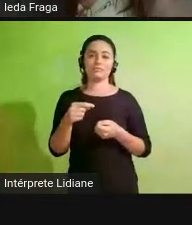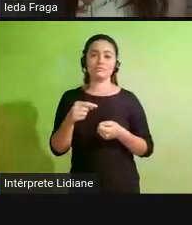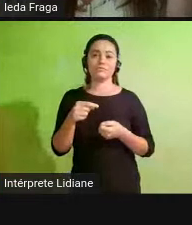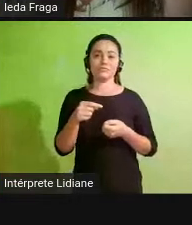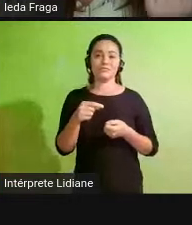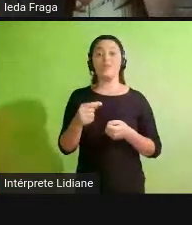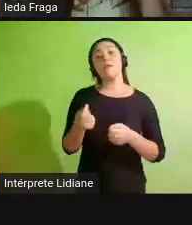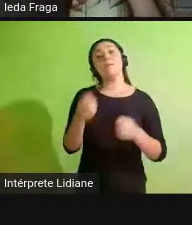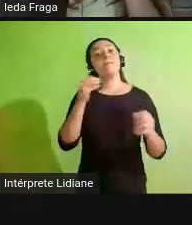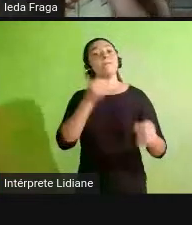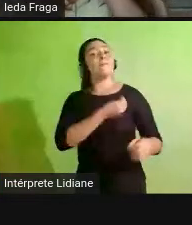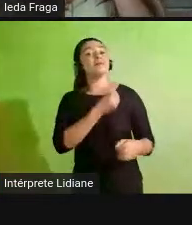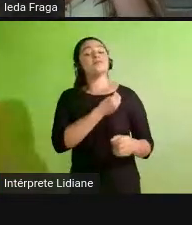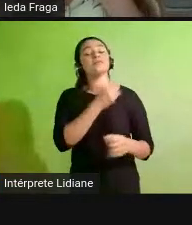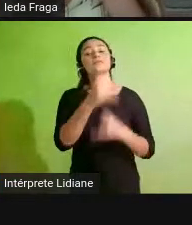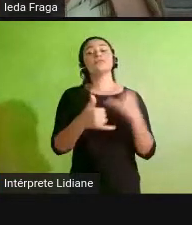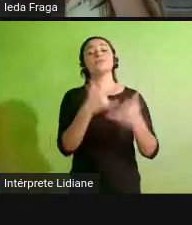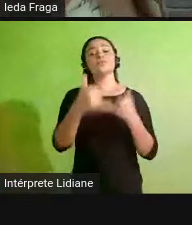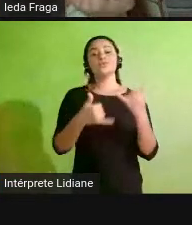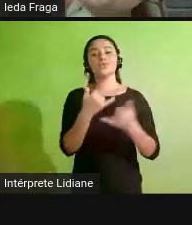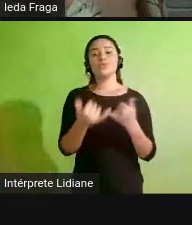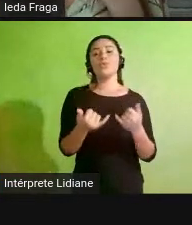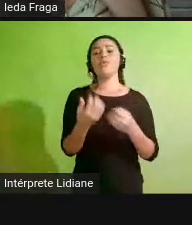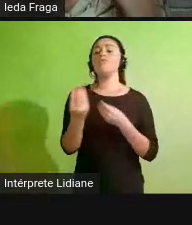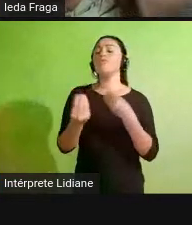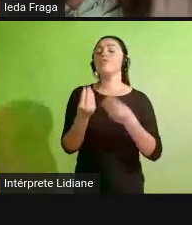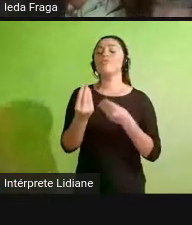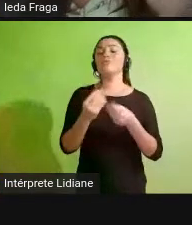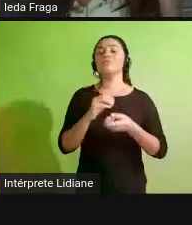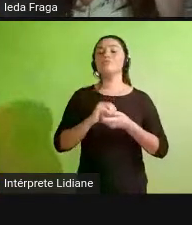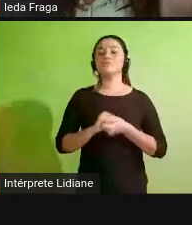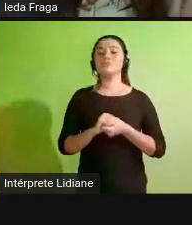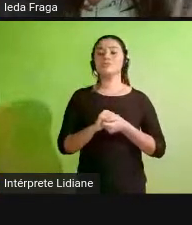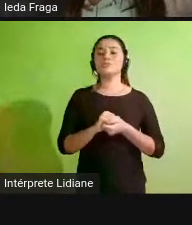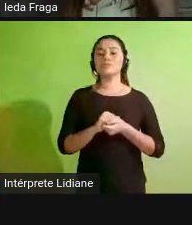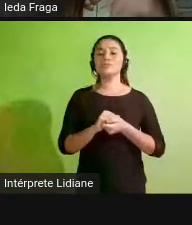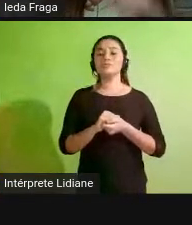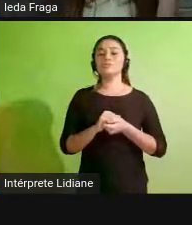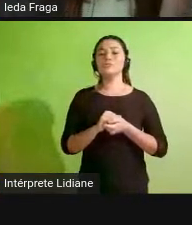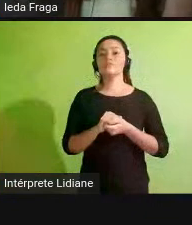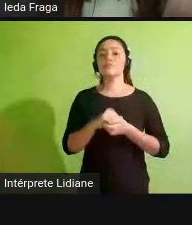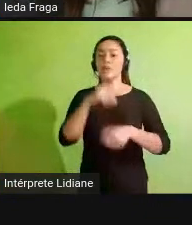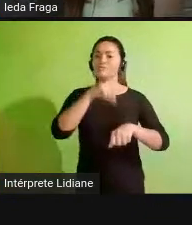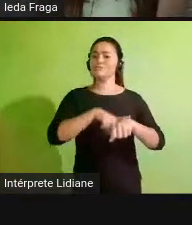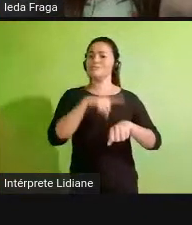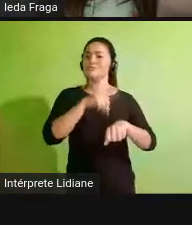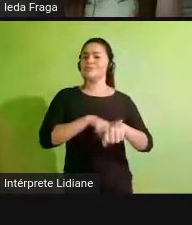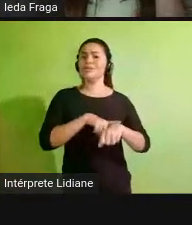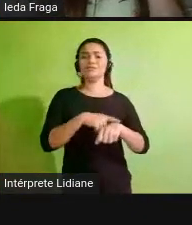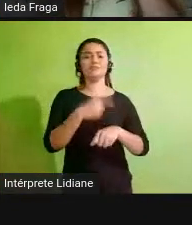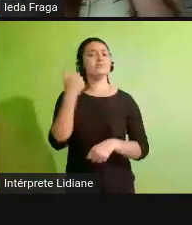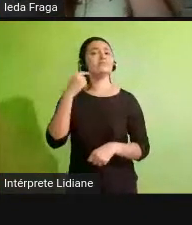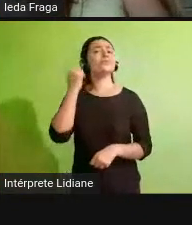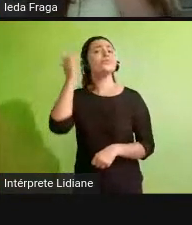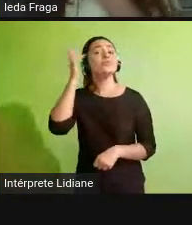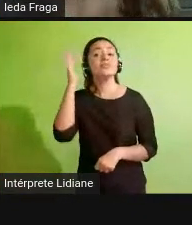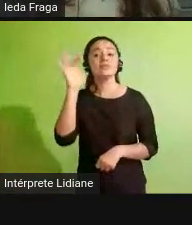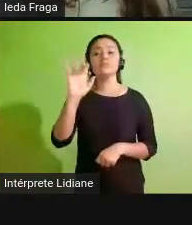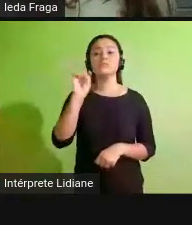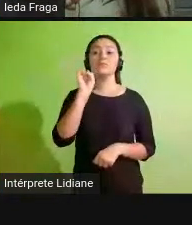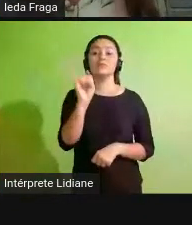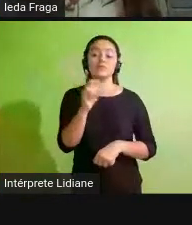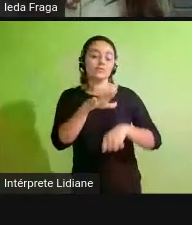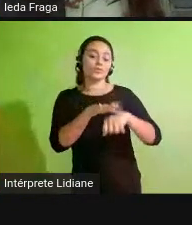atualizando aqui. Na época, não se sabia se a doença era hereditária ou contagiosa. Por isso, Frida teve que adiar o início